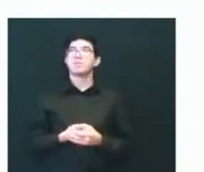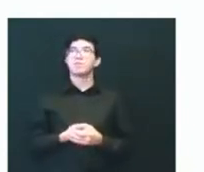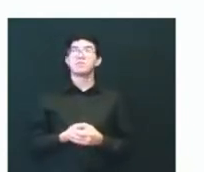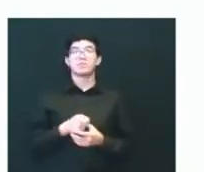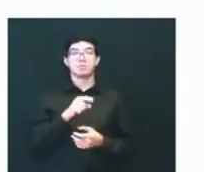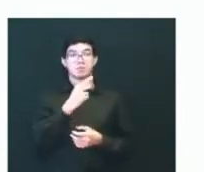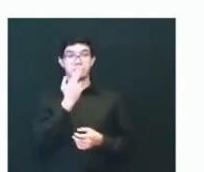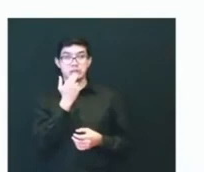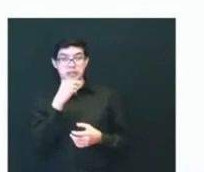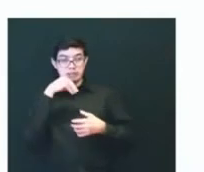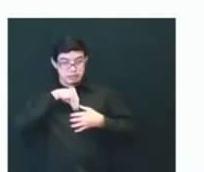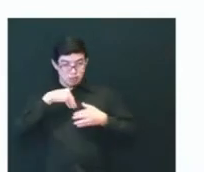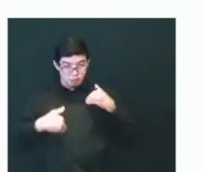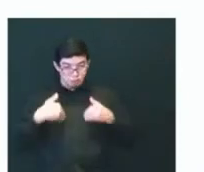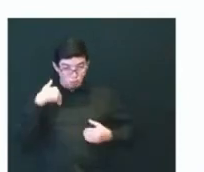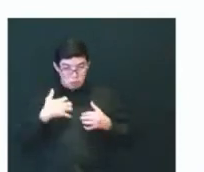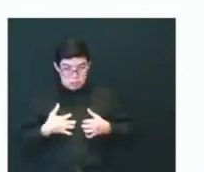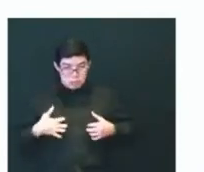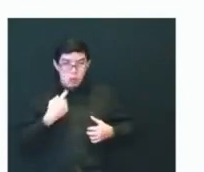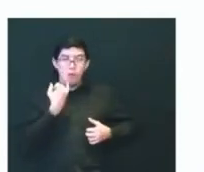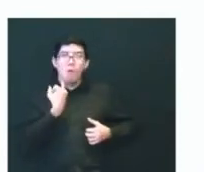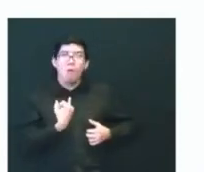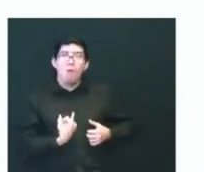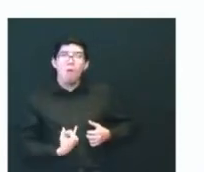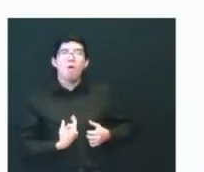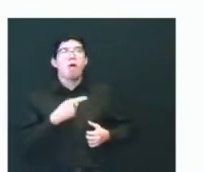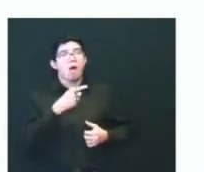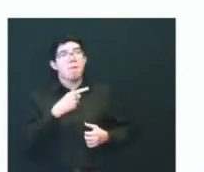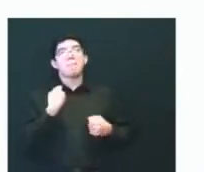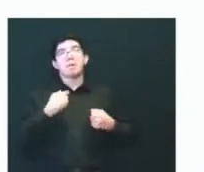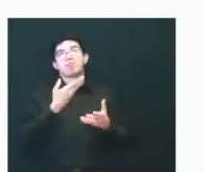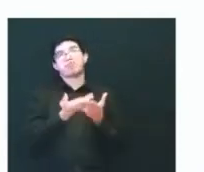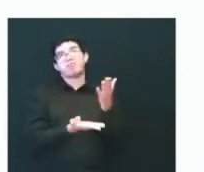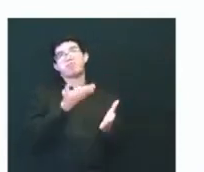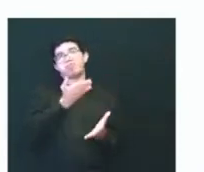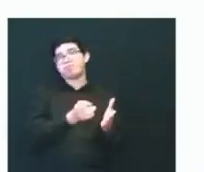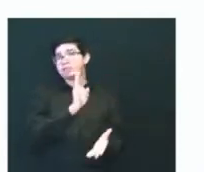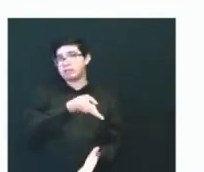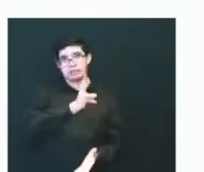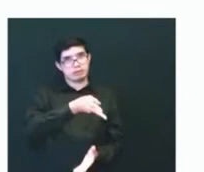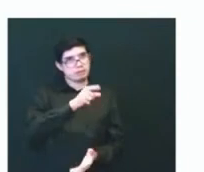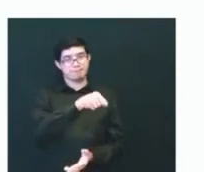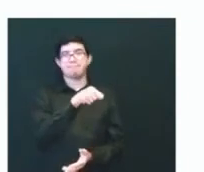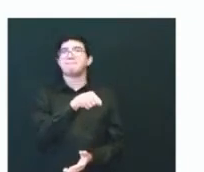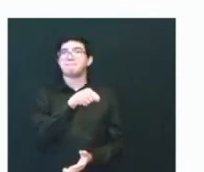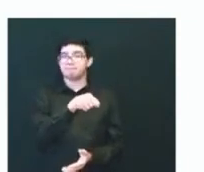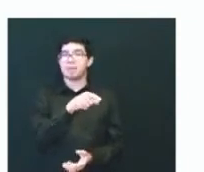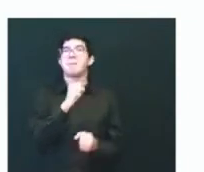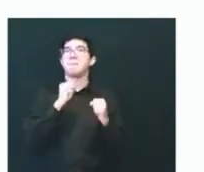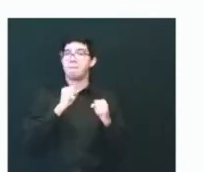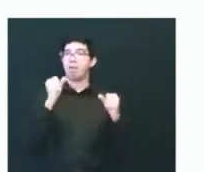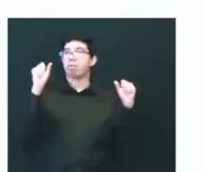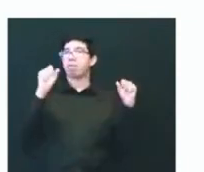nutricional comprometido, ele deve ser tratado desde o início e durante toda a jornada do tratamento, porque traz complicações, sim,